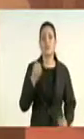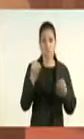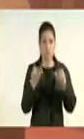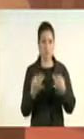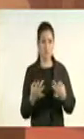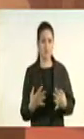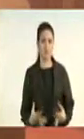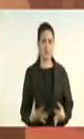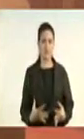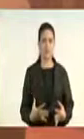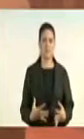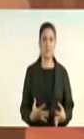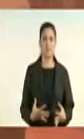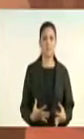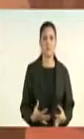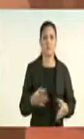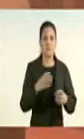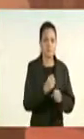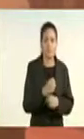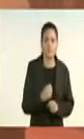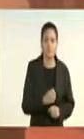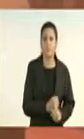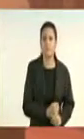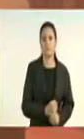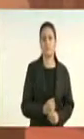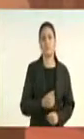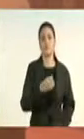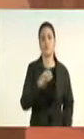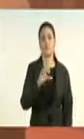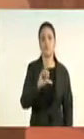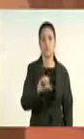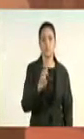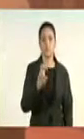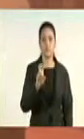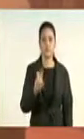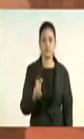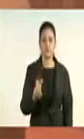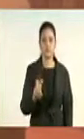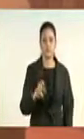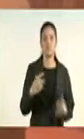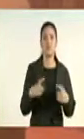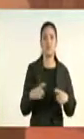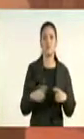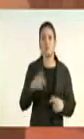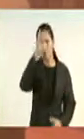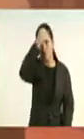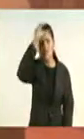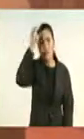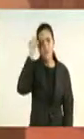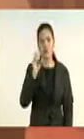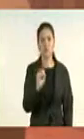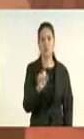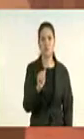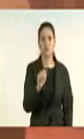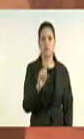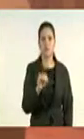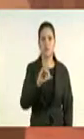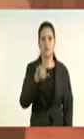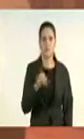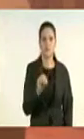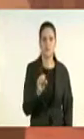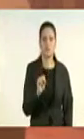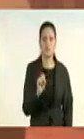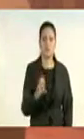6.605/95, em resposta à consulta formulada pela Prefeitura de São José do Calçado. Mas eu quero ir além, deputado